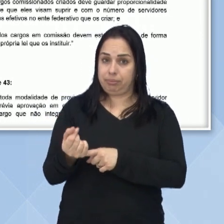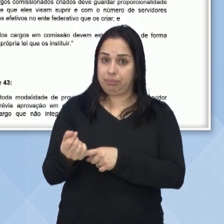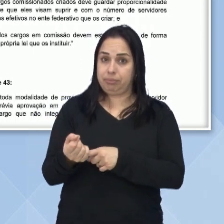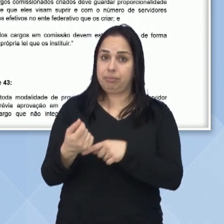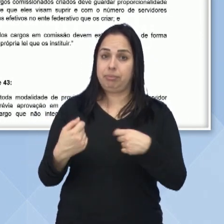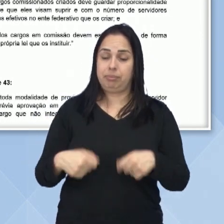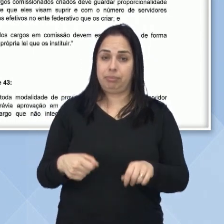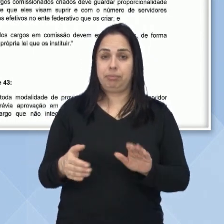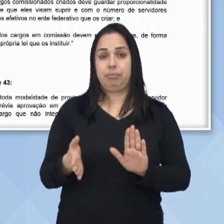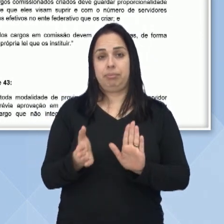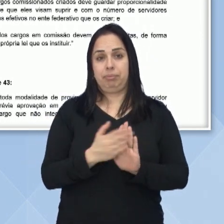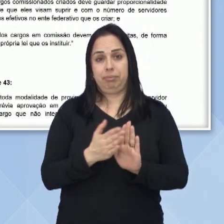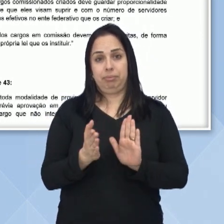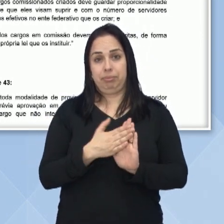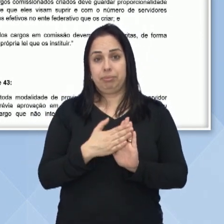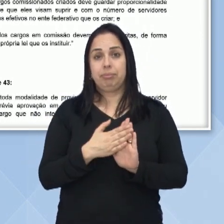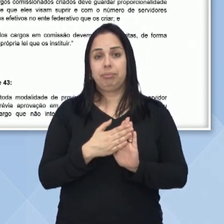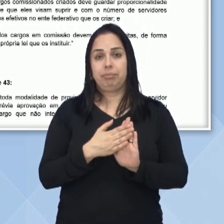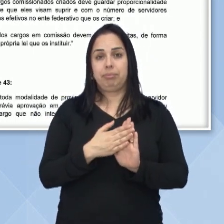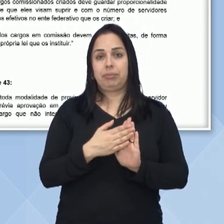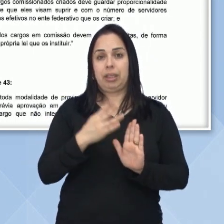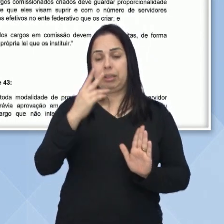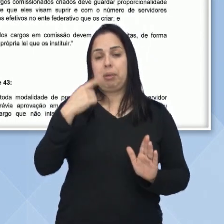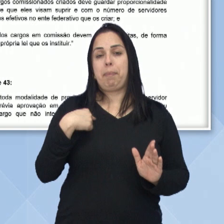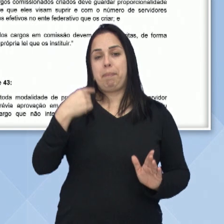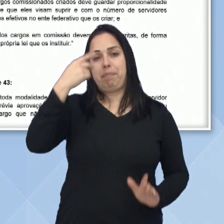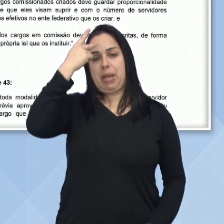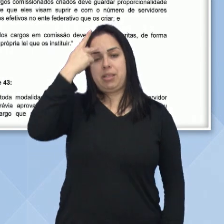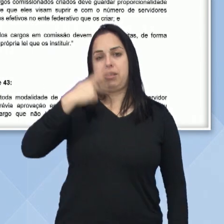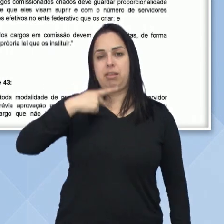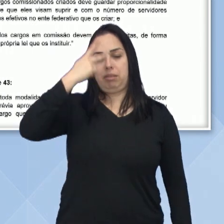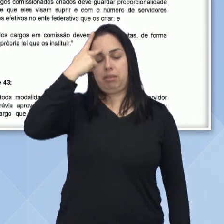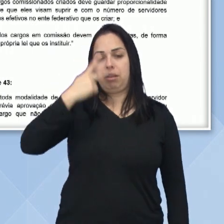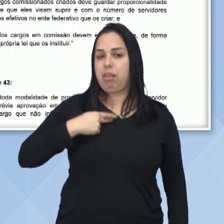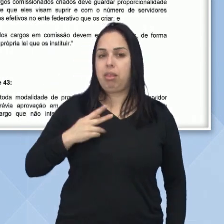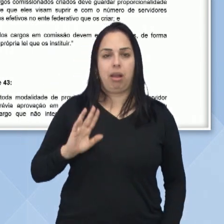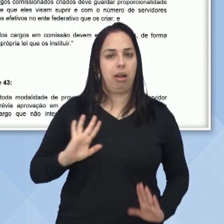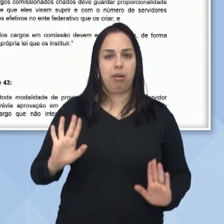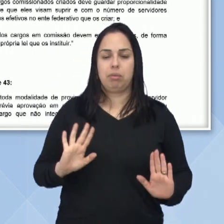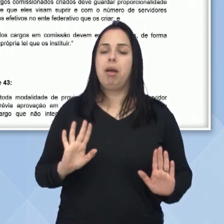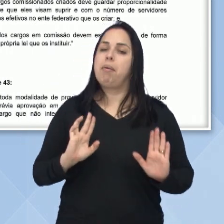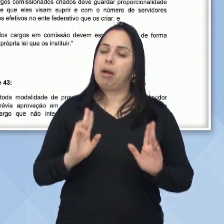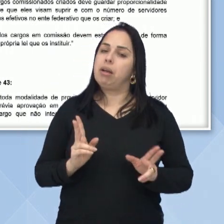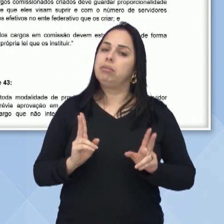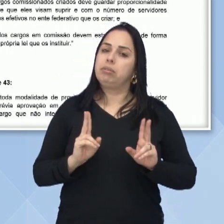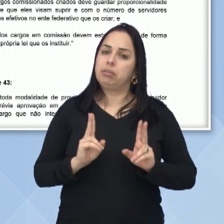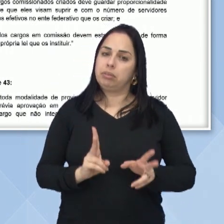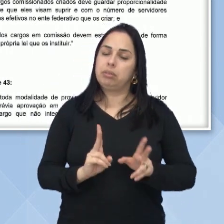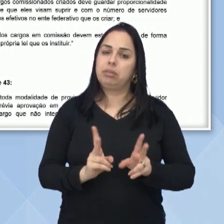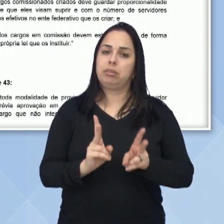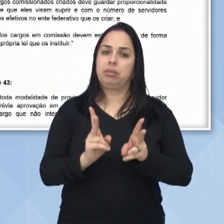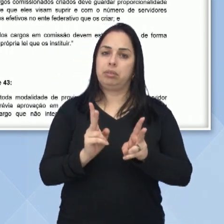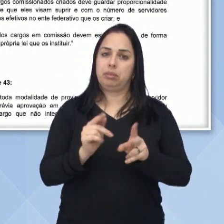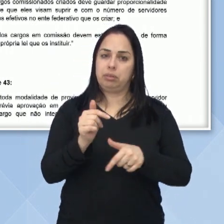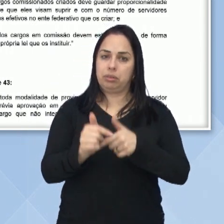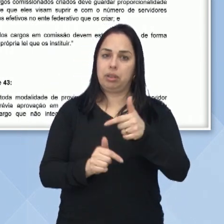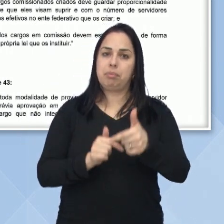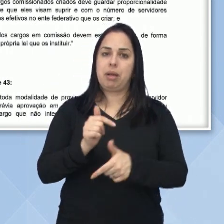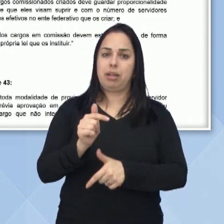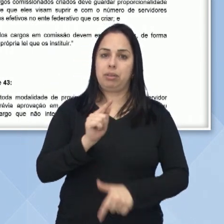pautar pela impessoalidade e pela continuidade do serviço